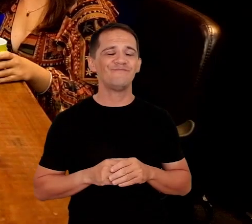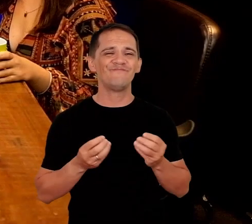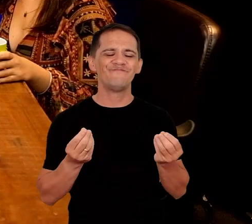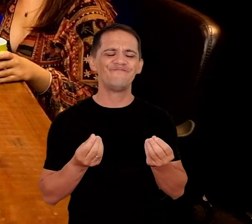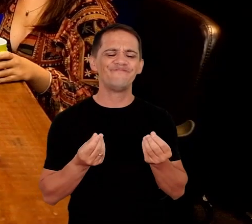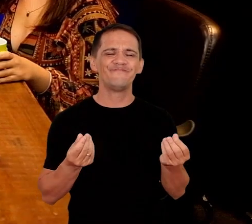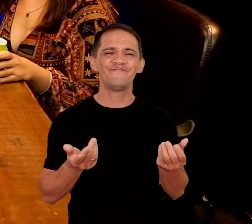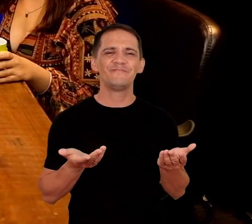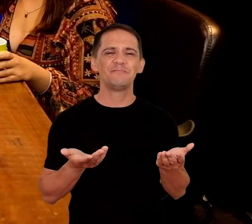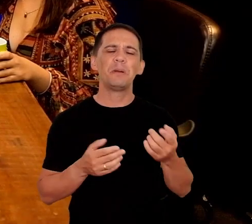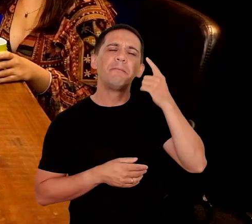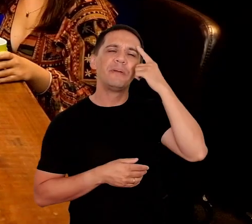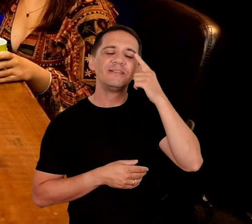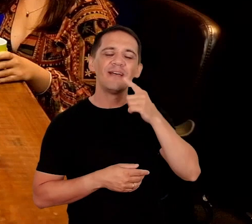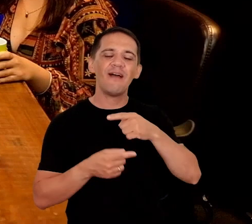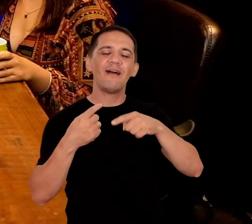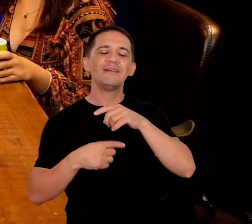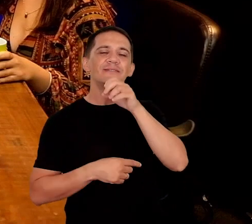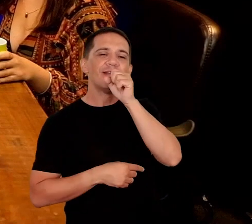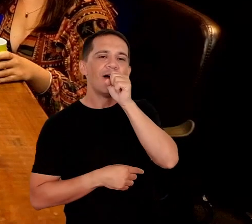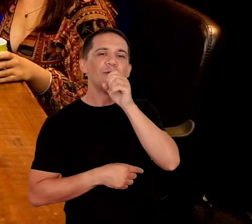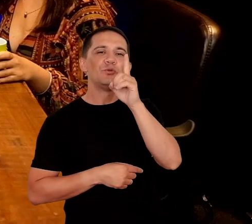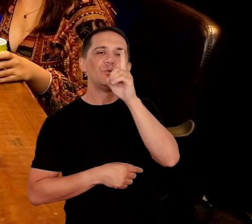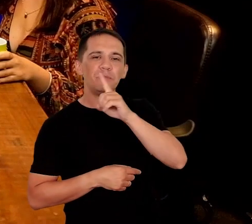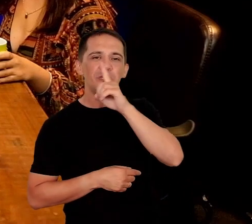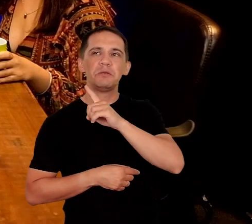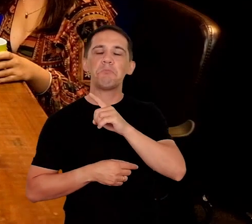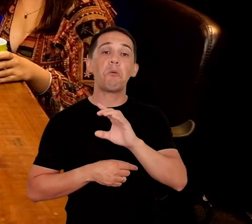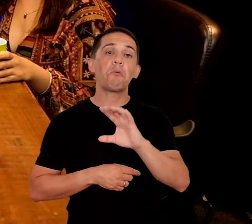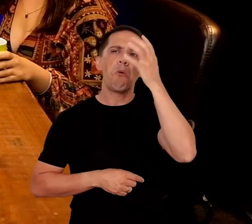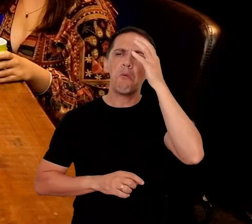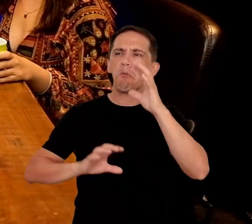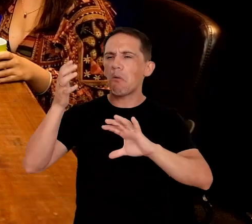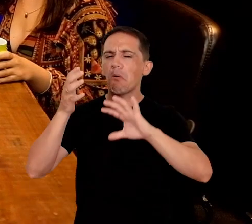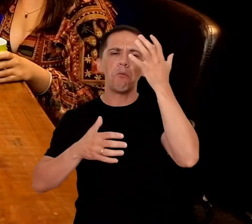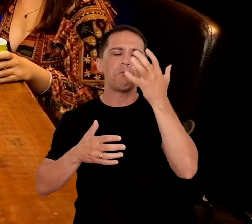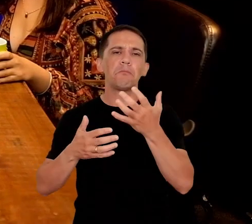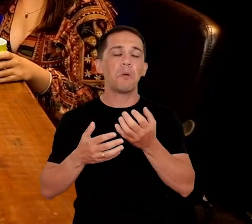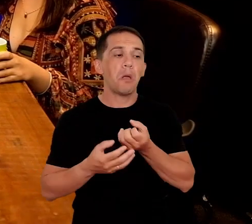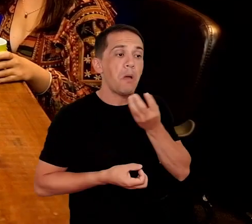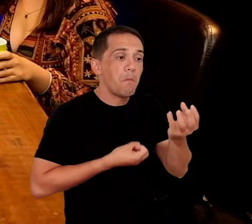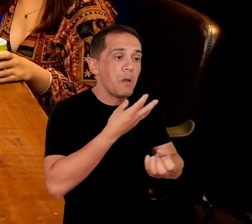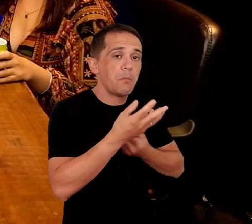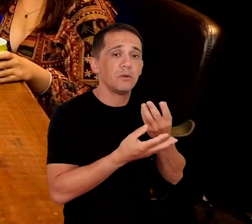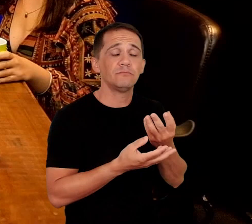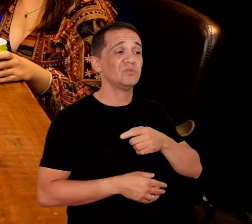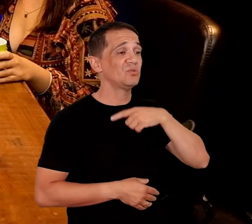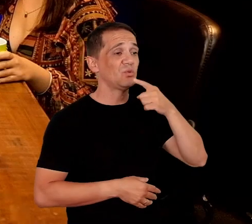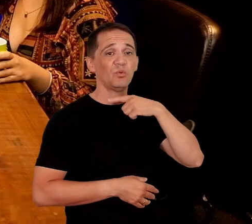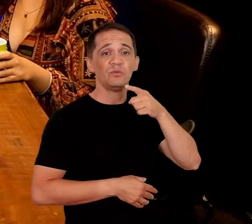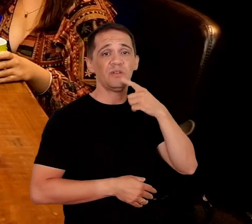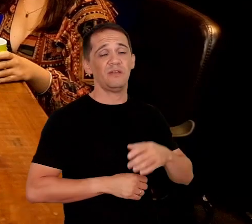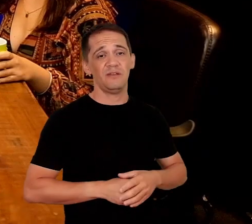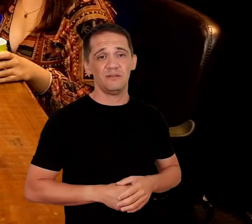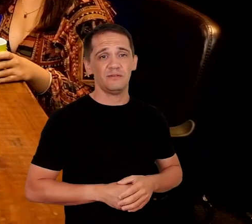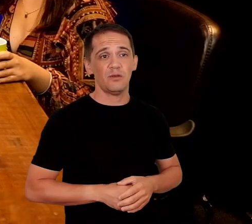tudo que aconteceu no final de semana dele, que bateu o carro, que aconteceu isso, ele não consegue. Então, quando ele encontra alguém que sabe Libras, ele vai querer